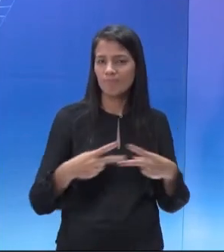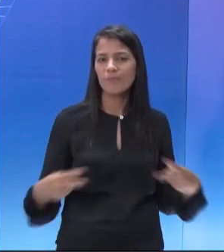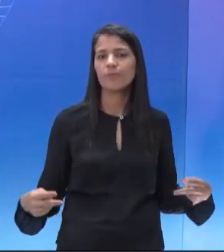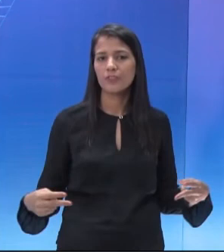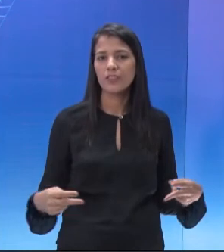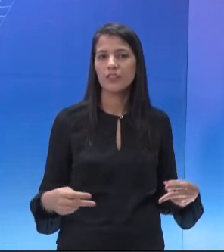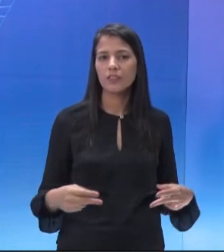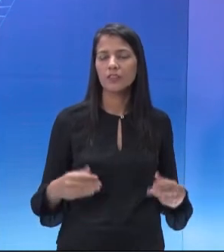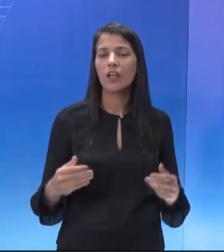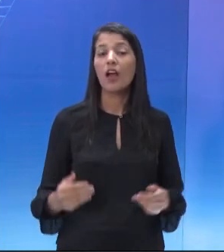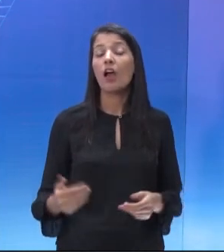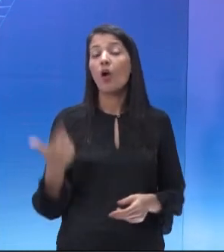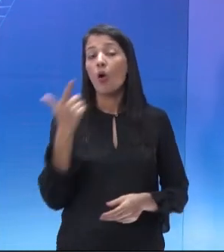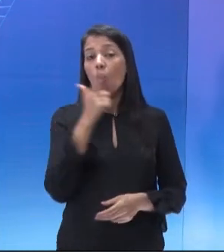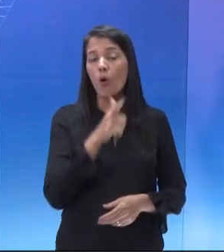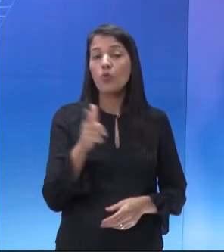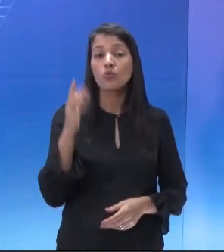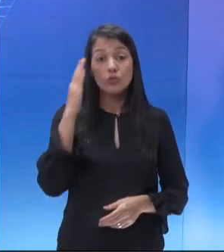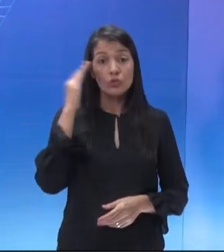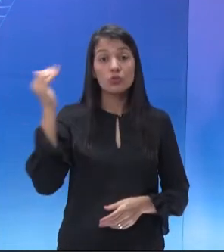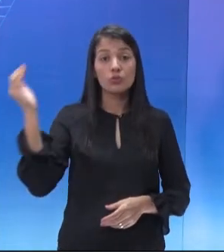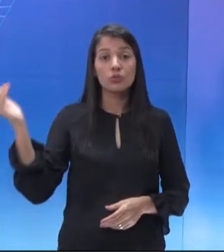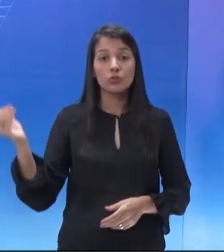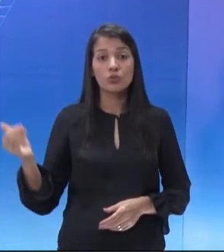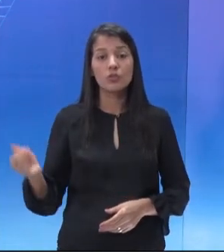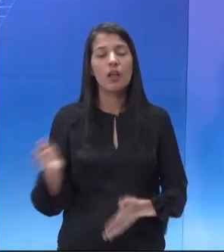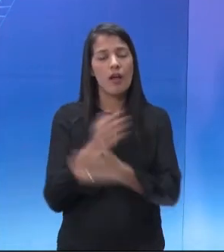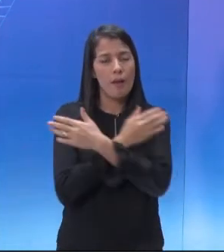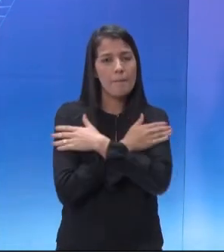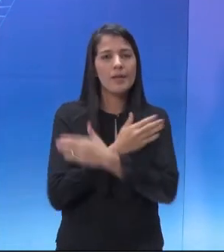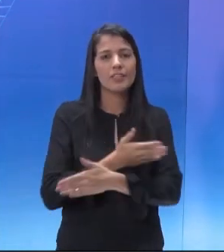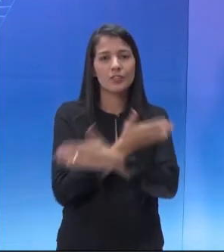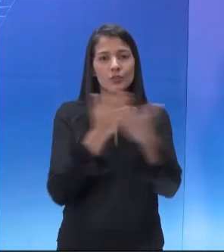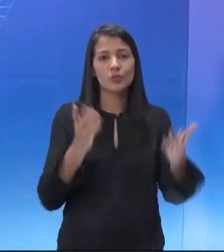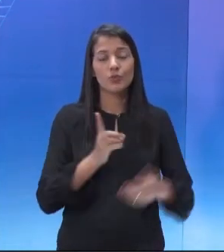tenha feito no mínimo 30 rascunhos sobre temas diferentes